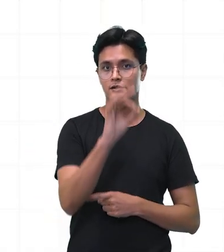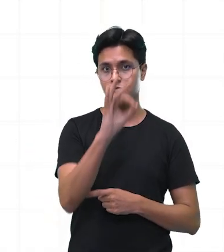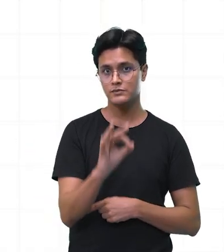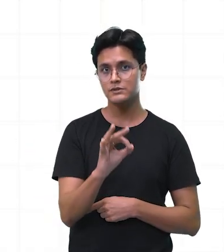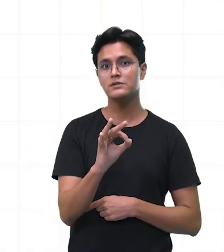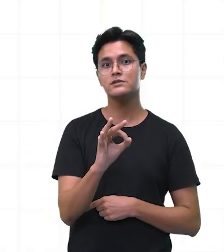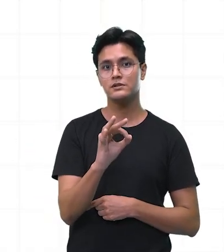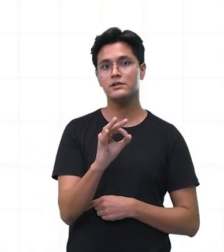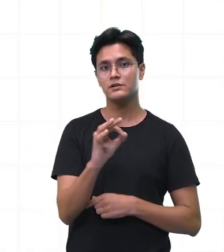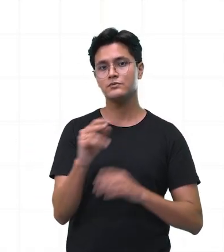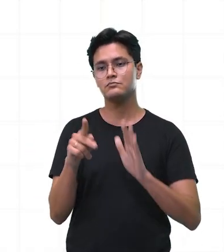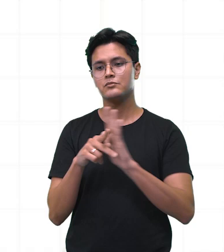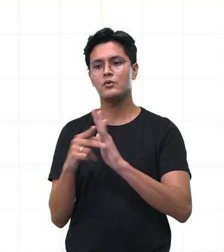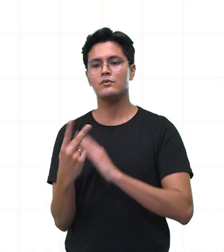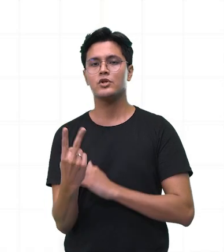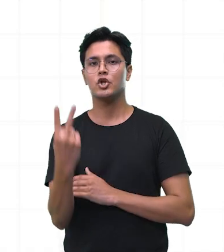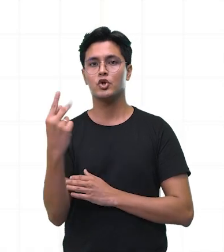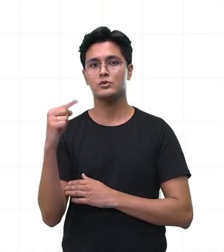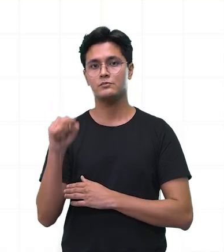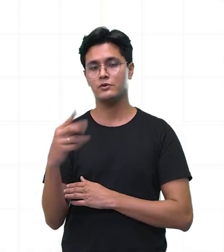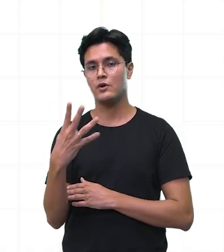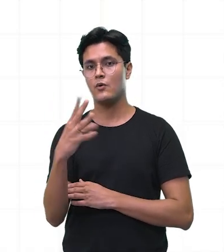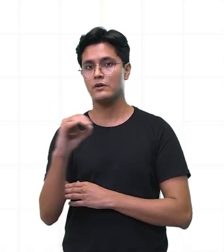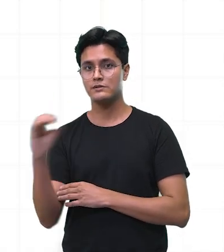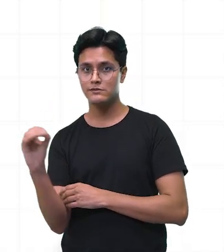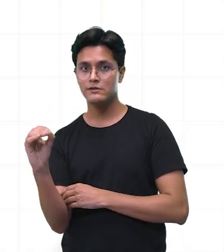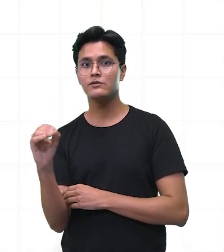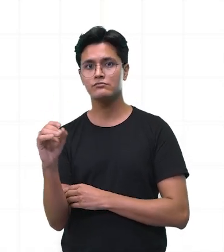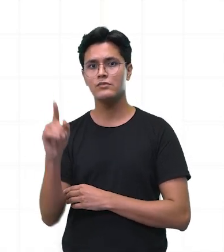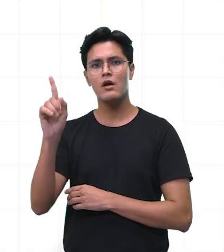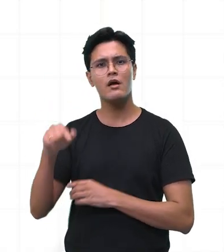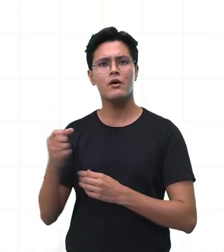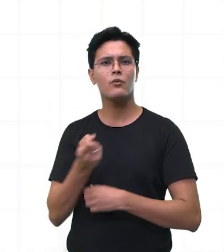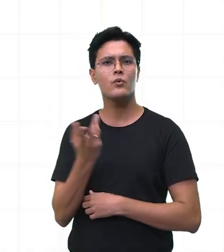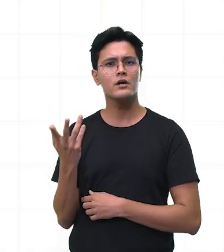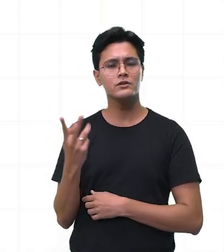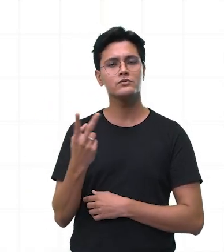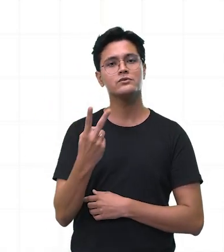de 2.400 é 240,